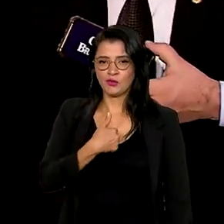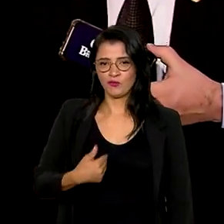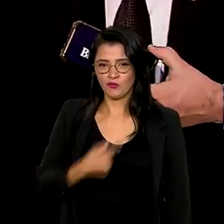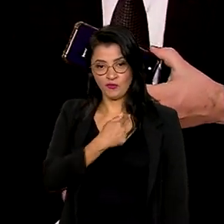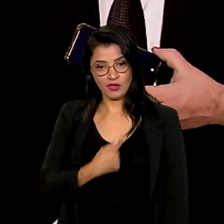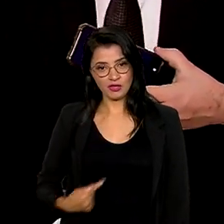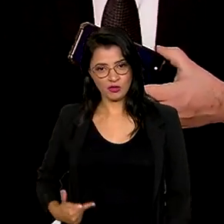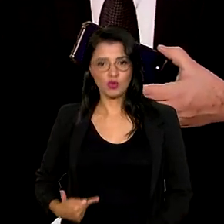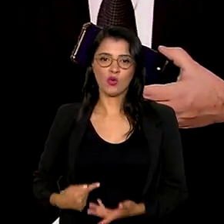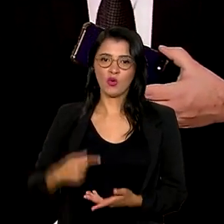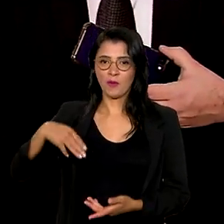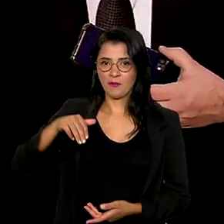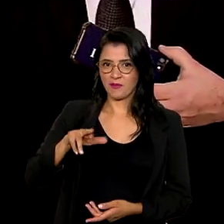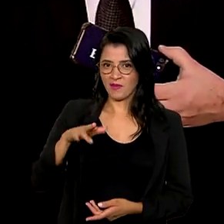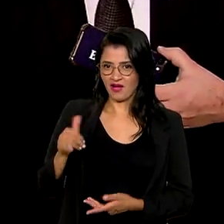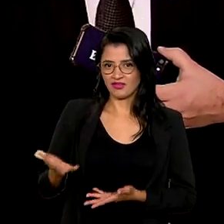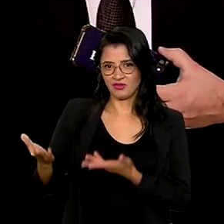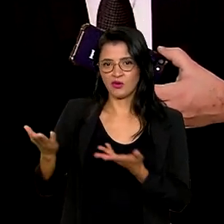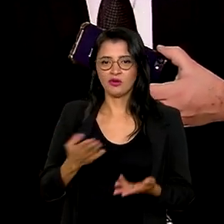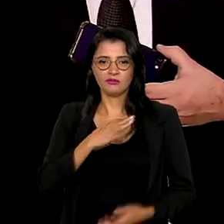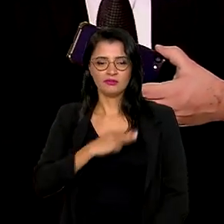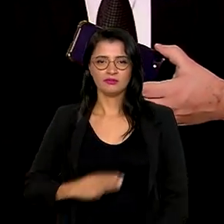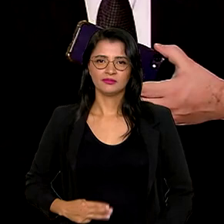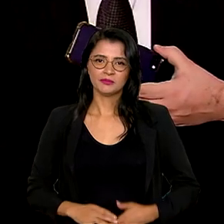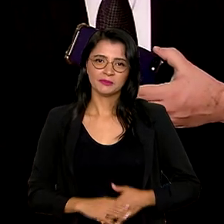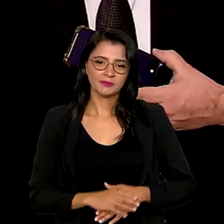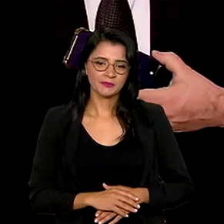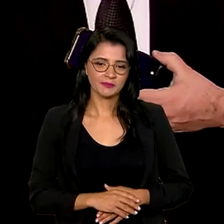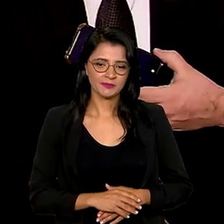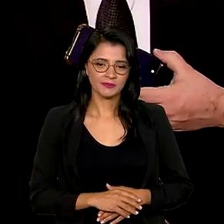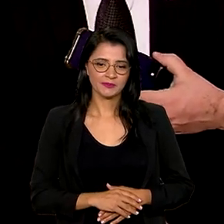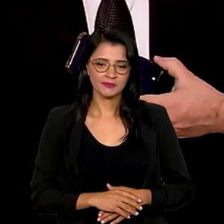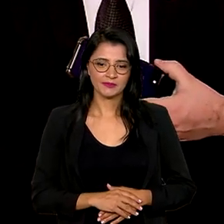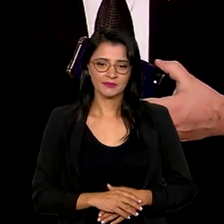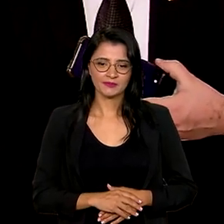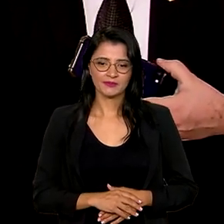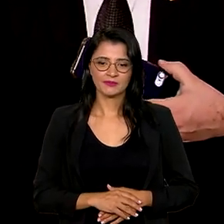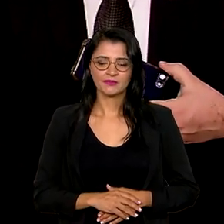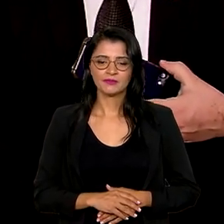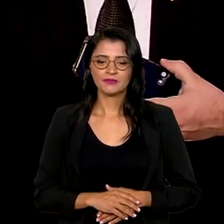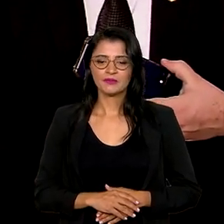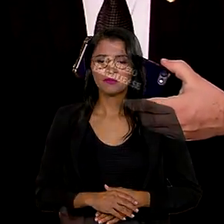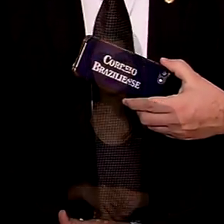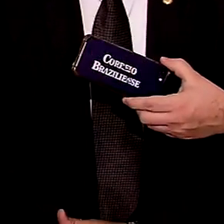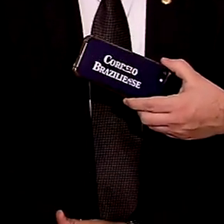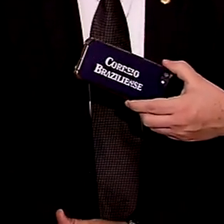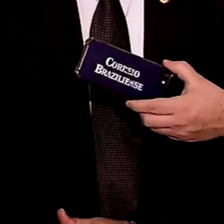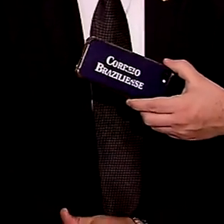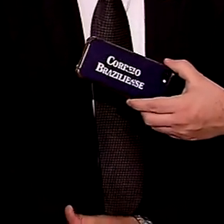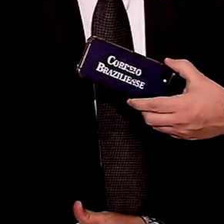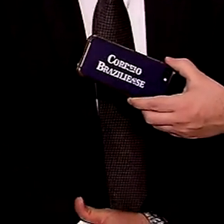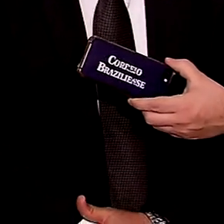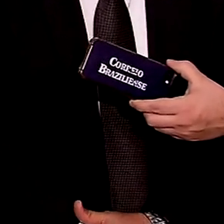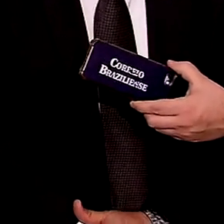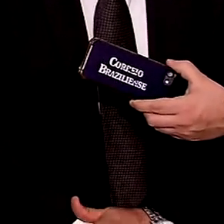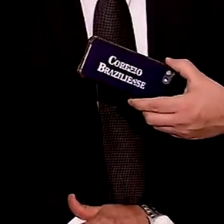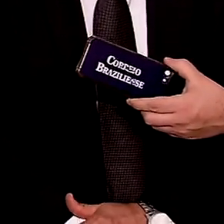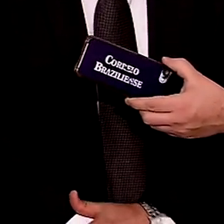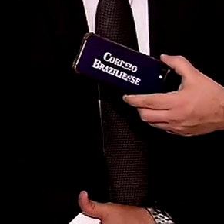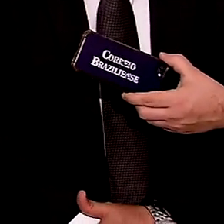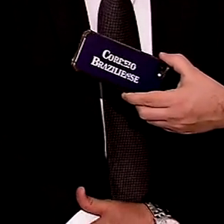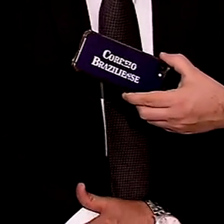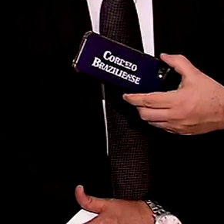Márcio França que nós tivemos a oportunidade de ao longo desses últimos dias conversar sobre